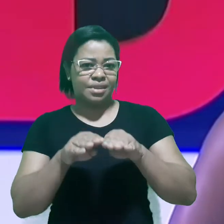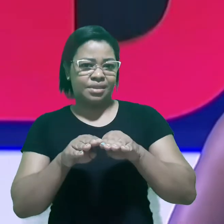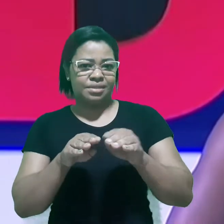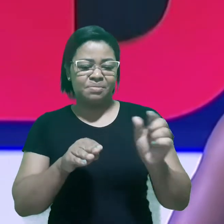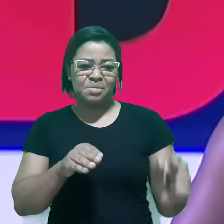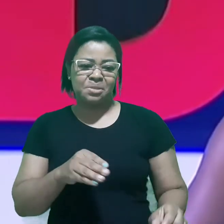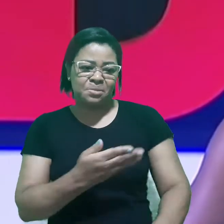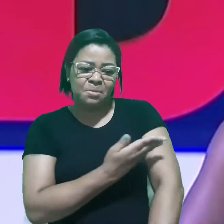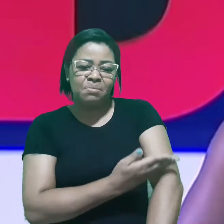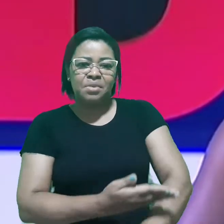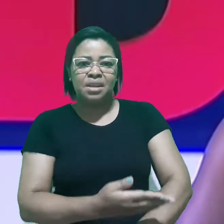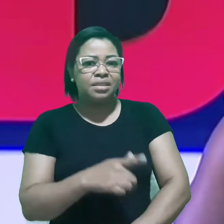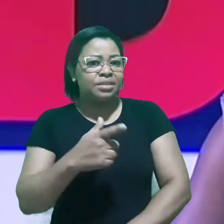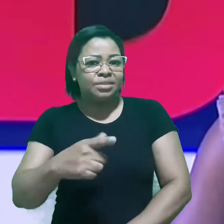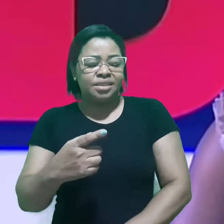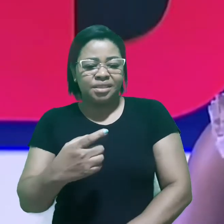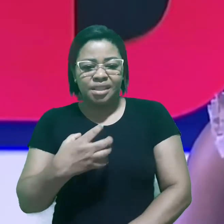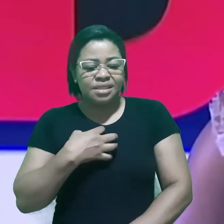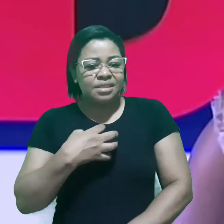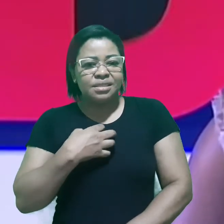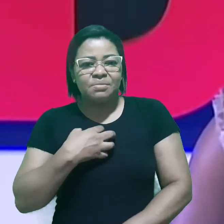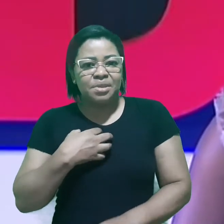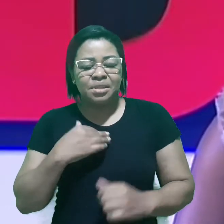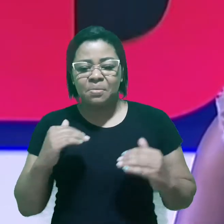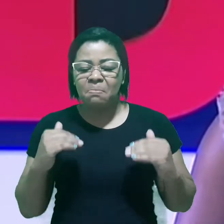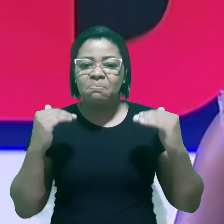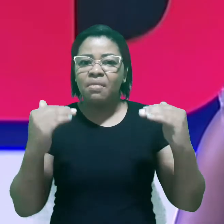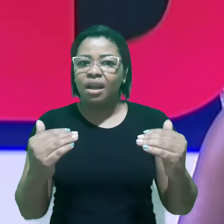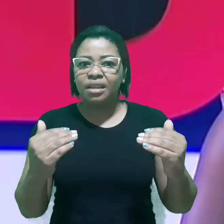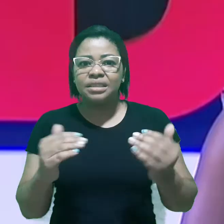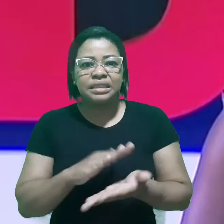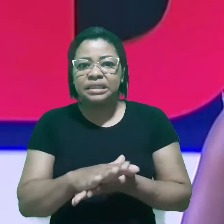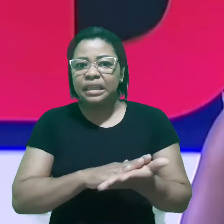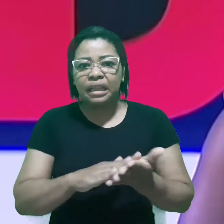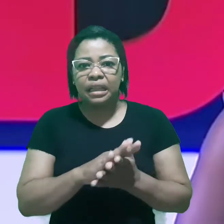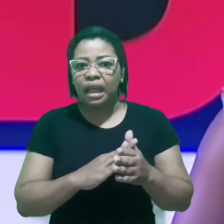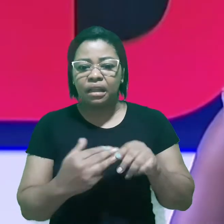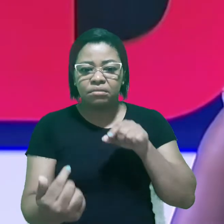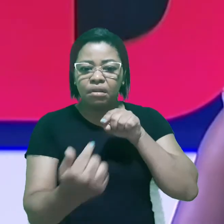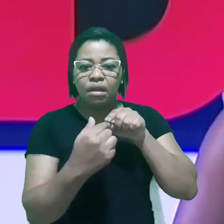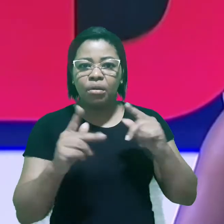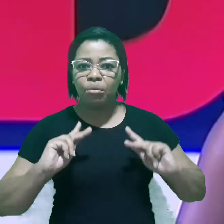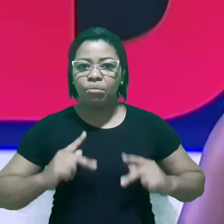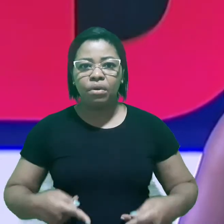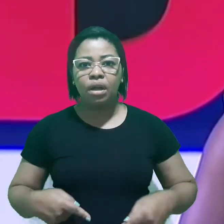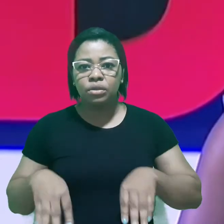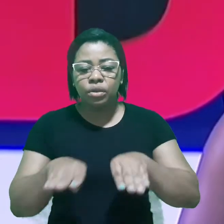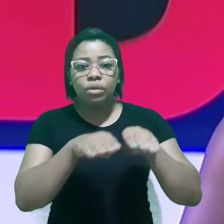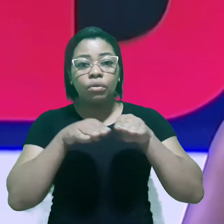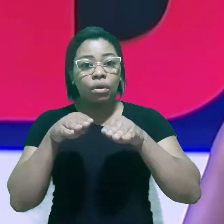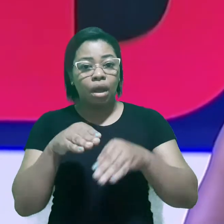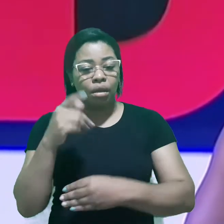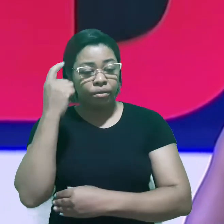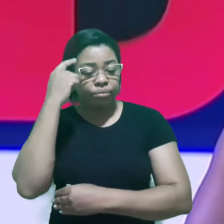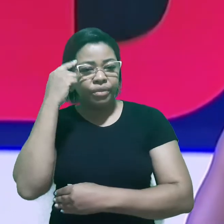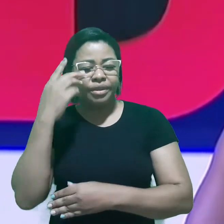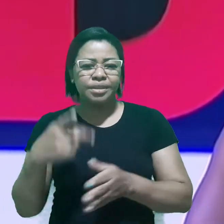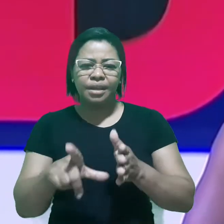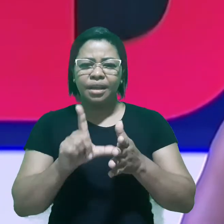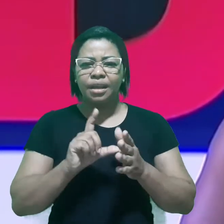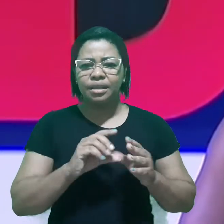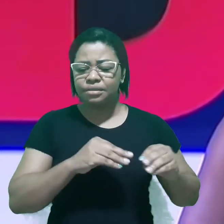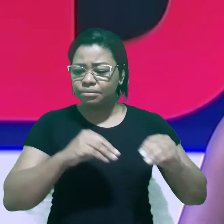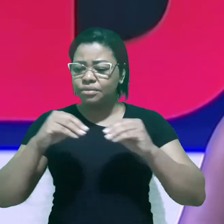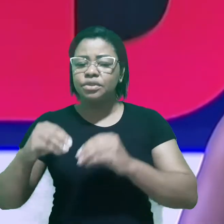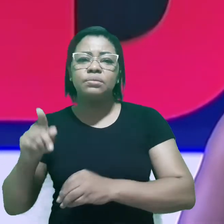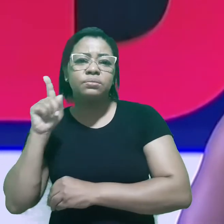que piedade. Nenhuma possibilidade de uma conexão com humanos iguais. Devo dizer que antes de ir para os Estados Unidos, não me identificava conscientemente como